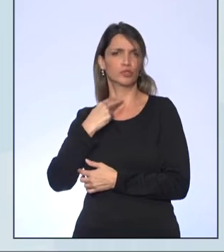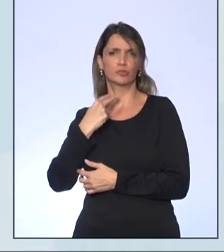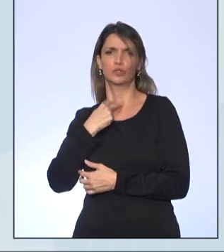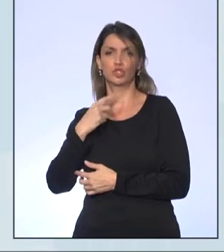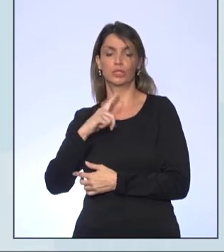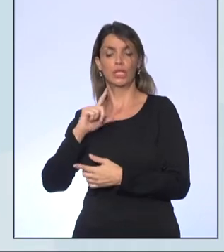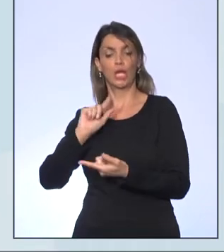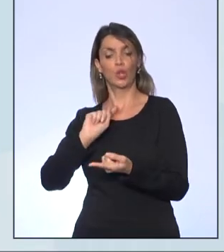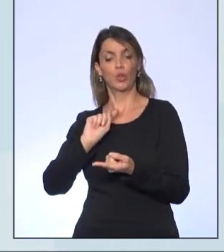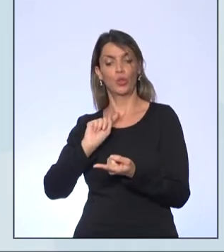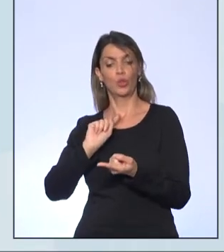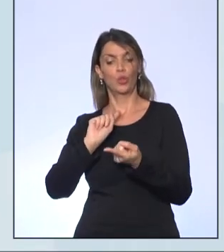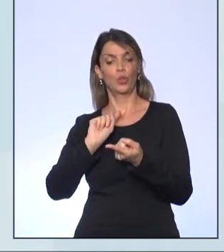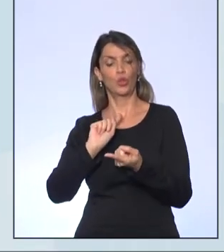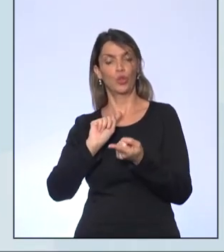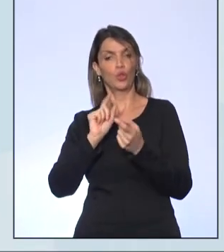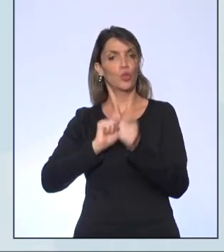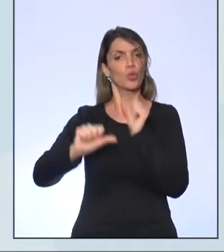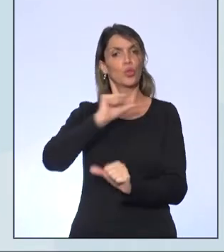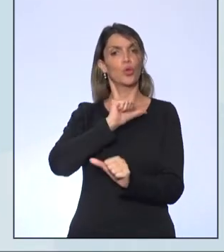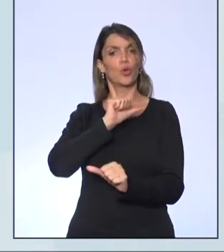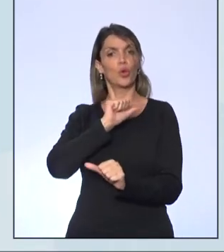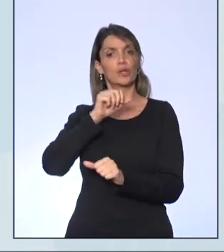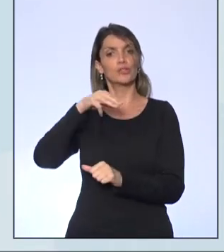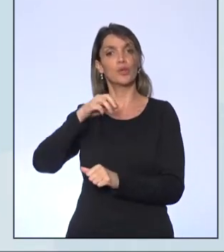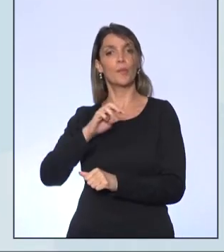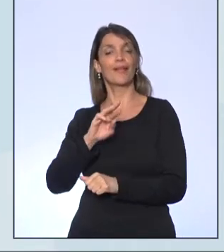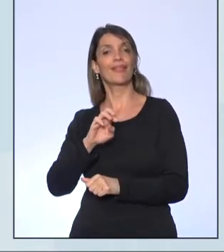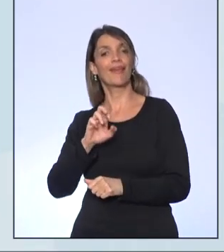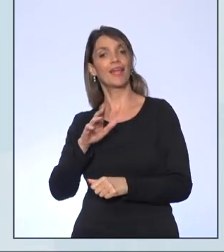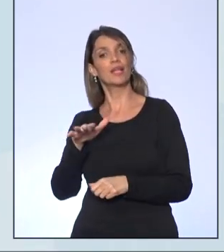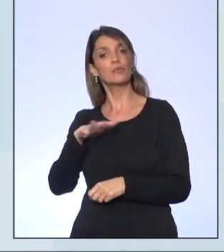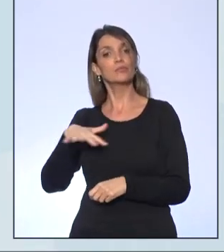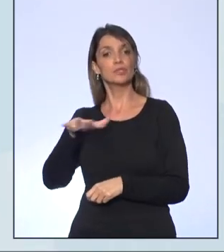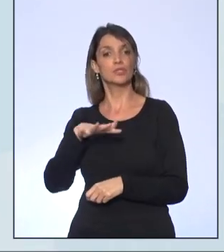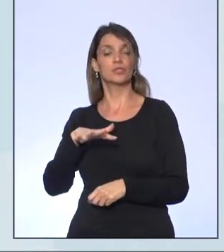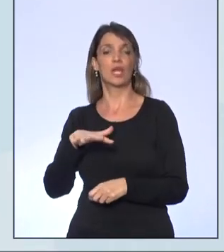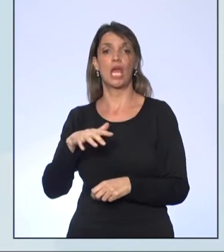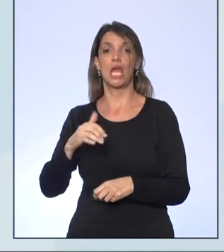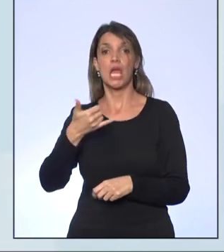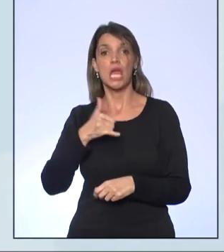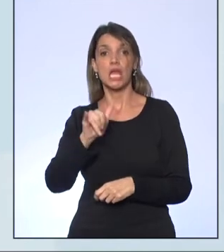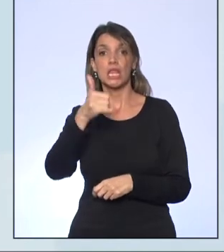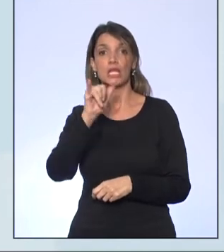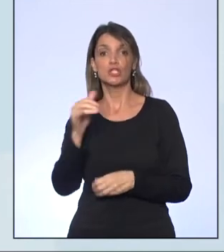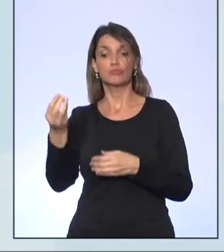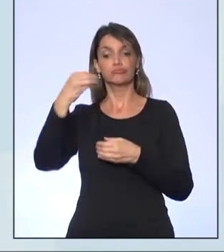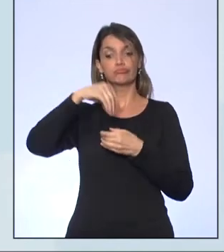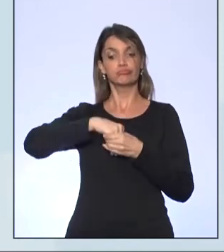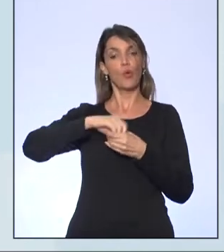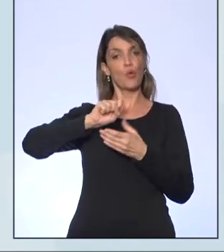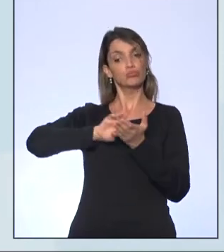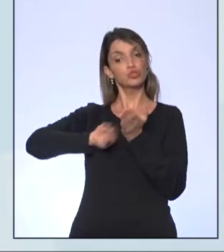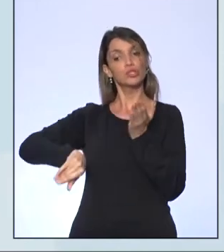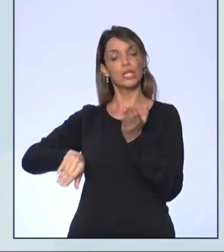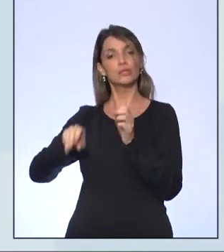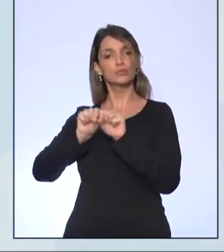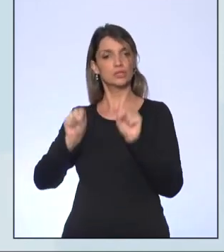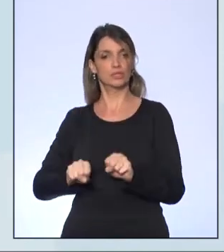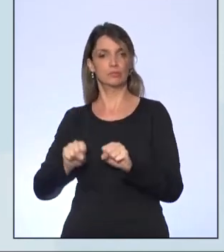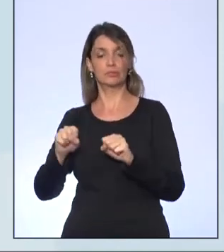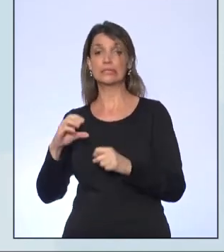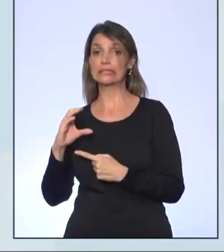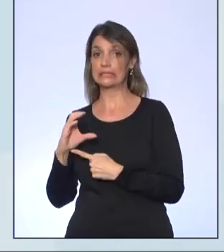ocorrer troca de matéria com o ambiente. A B, a energia não é introduzida ou removida do sistema. Na